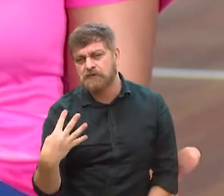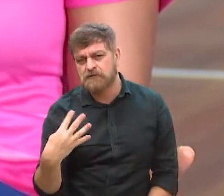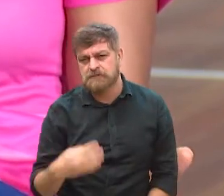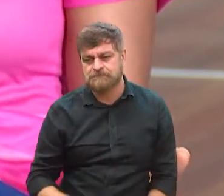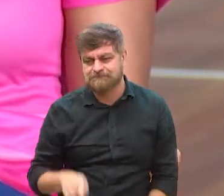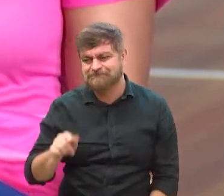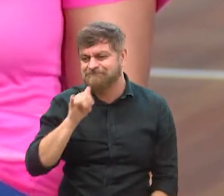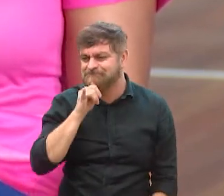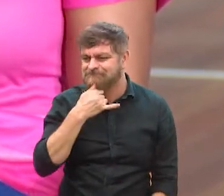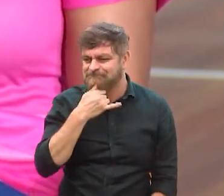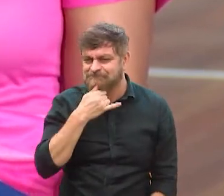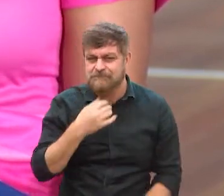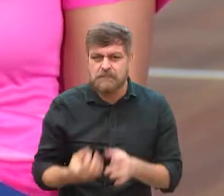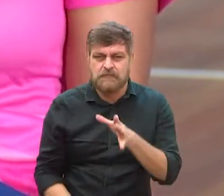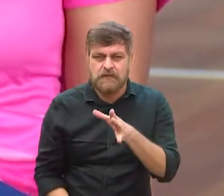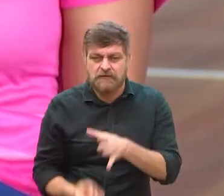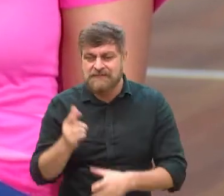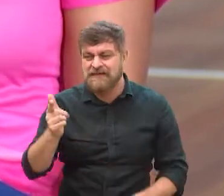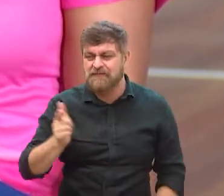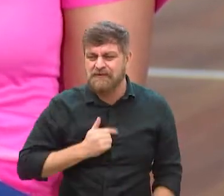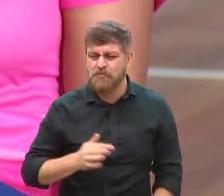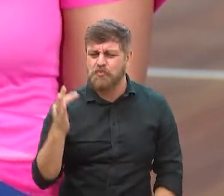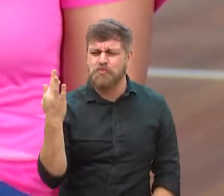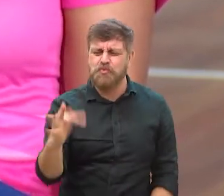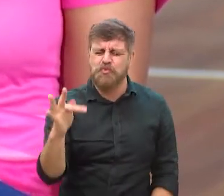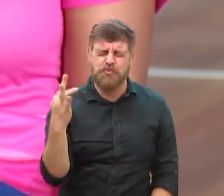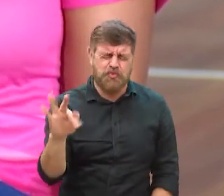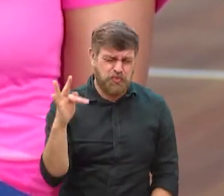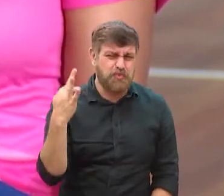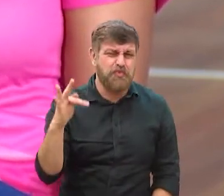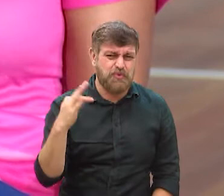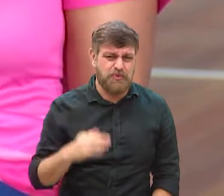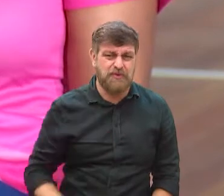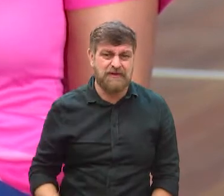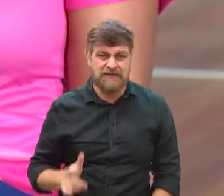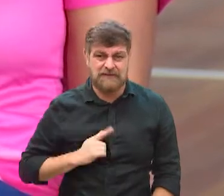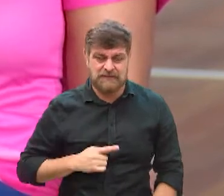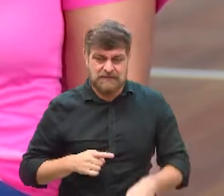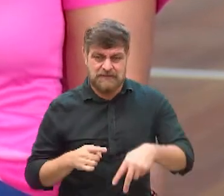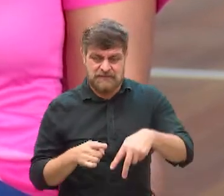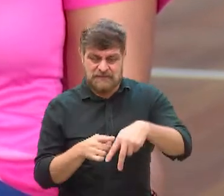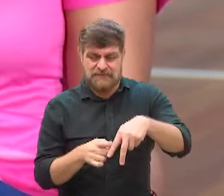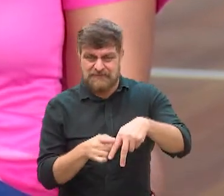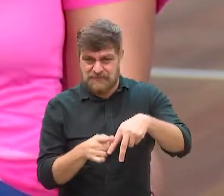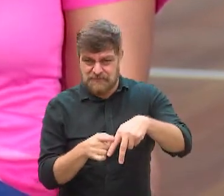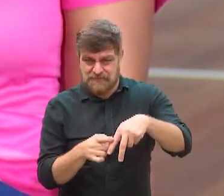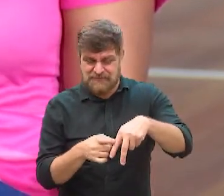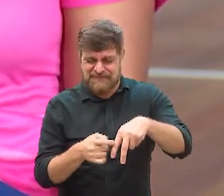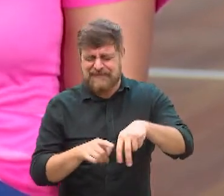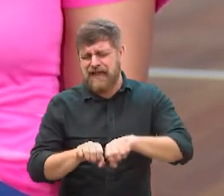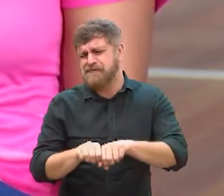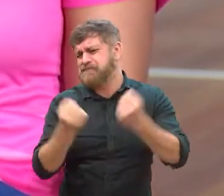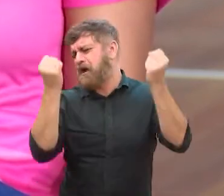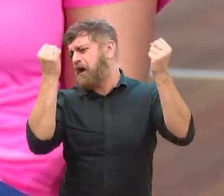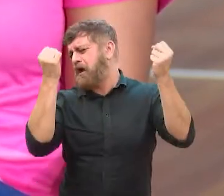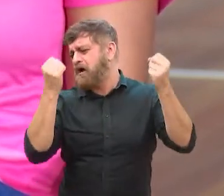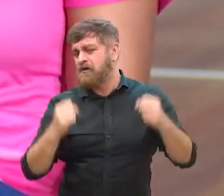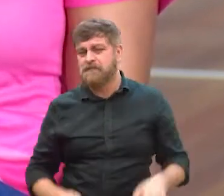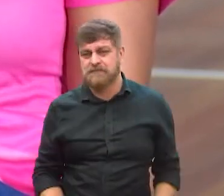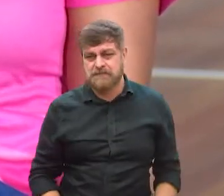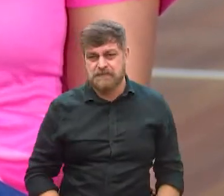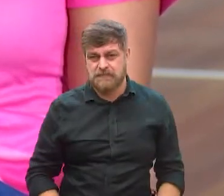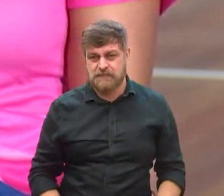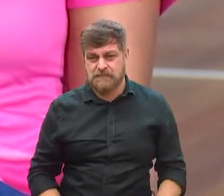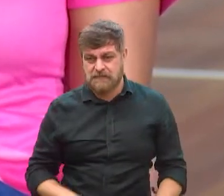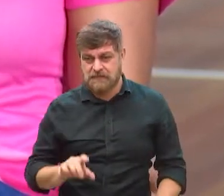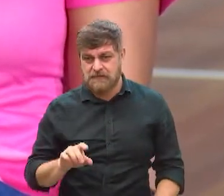Infelizmente lá também foi onde aconteceu minhas 2 lesões graves que eu tive. Eu rompi o ligamento, né? Do joelho,